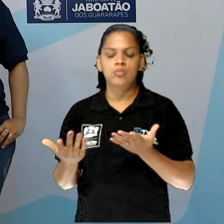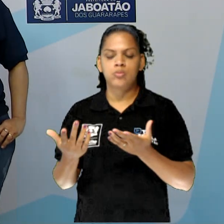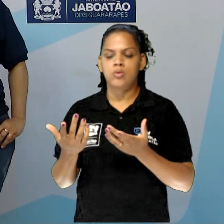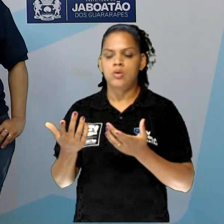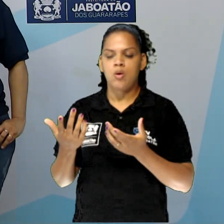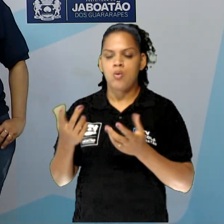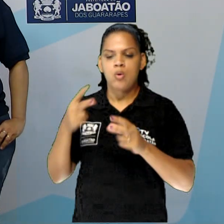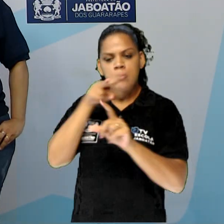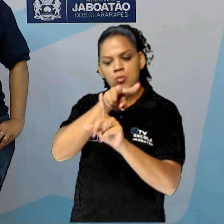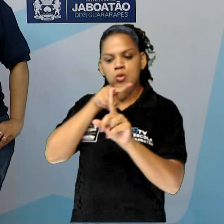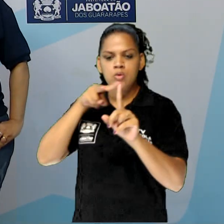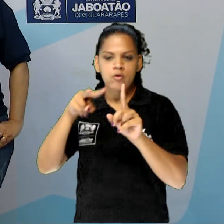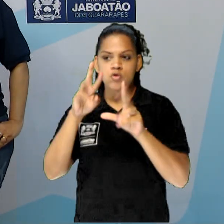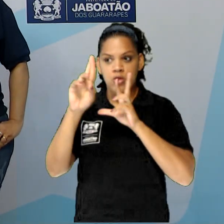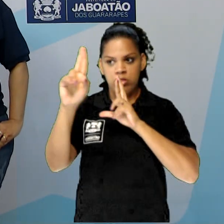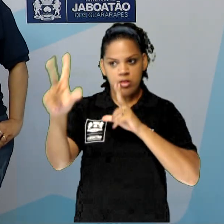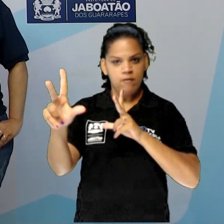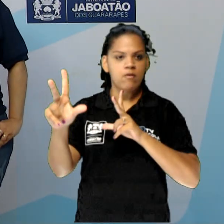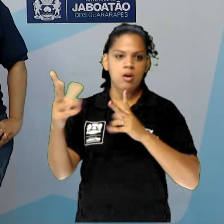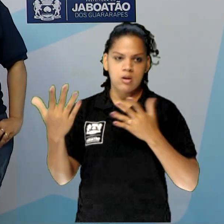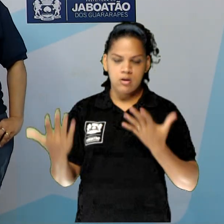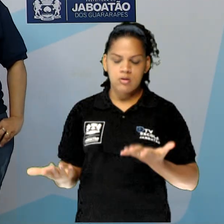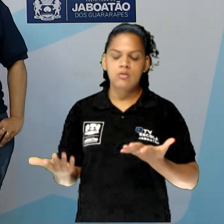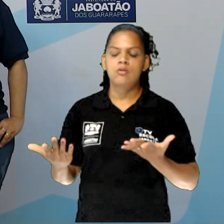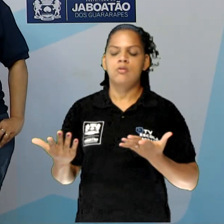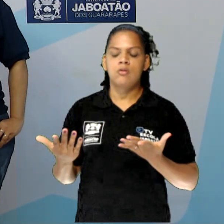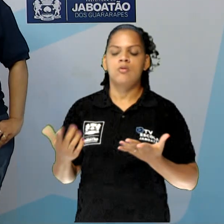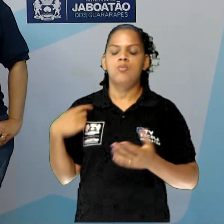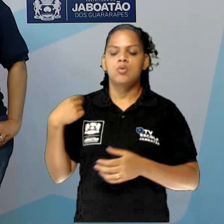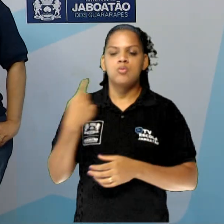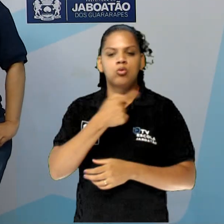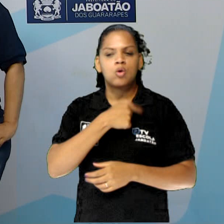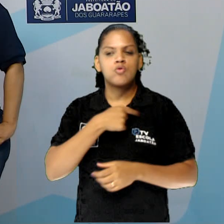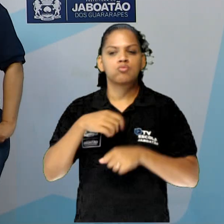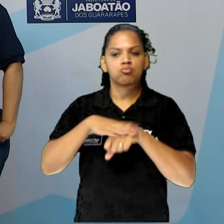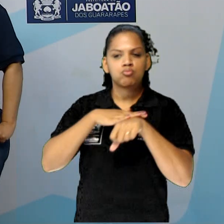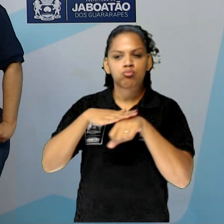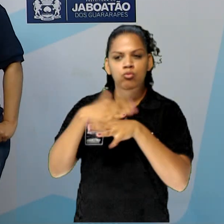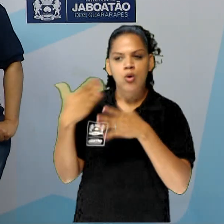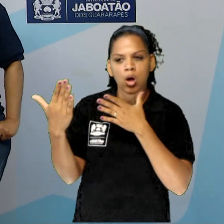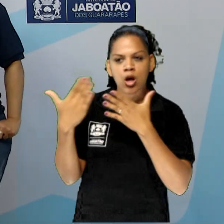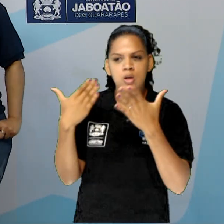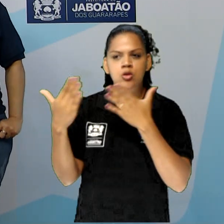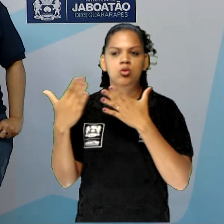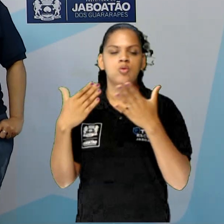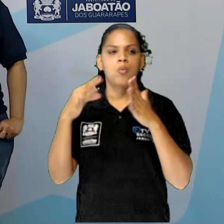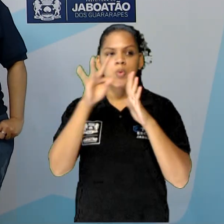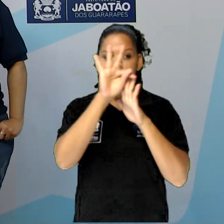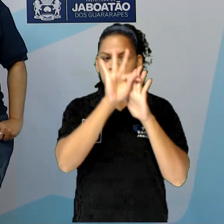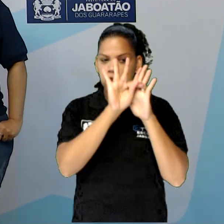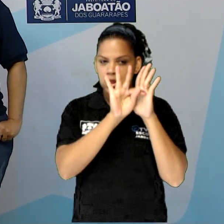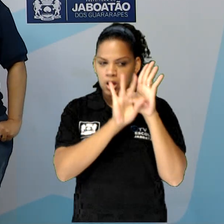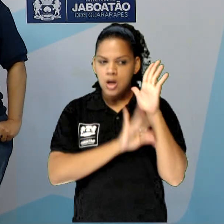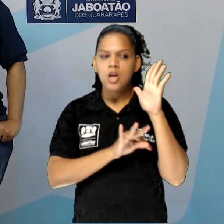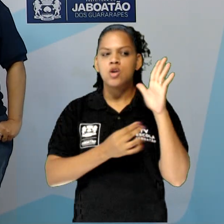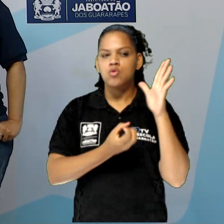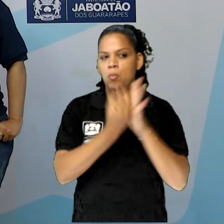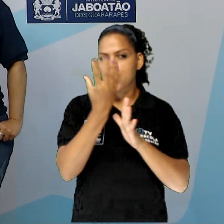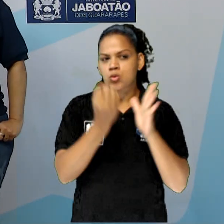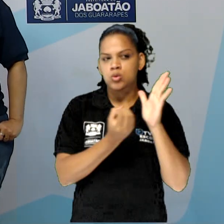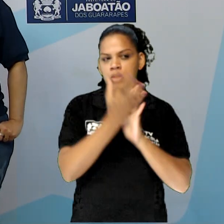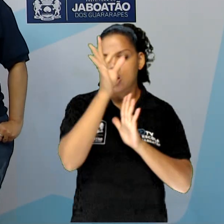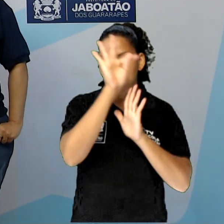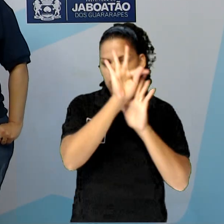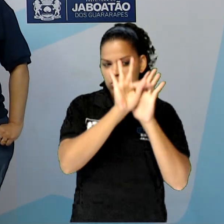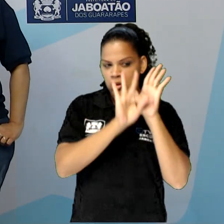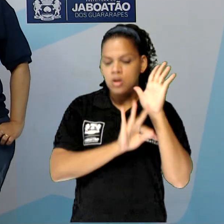de vista. Né? E quando se fala nisso, em relação na área da escrita, das produções textuais,